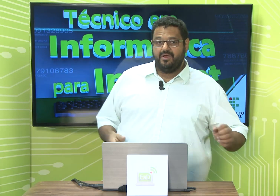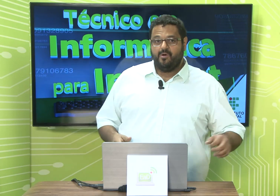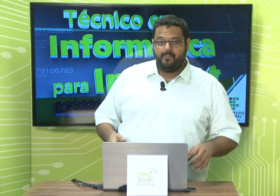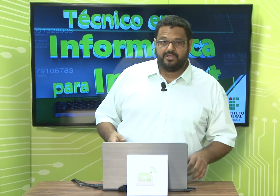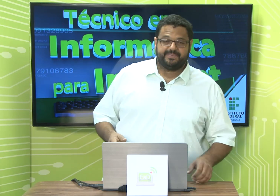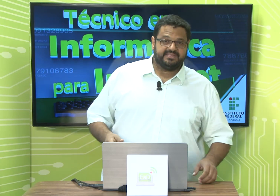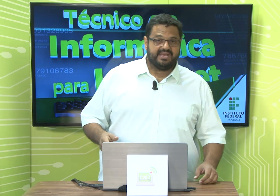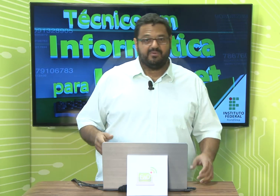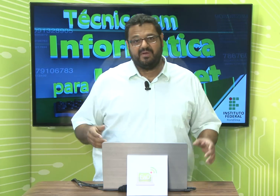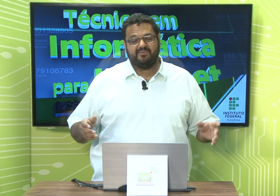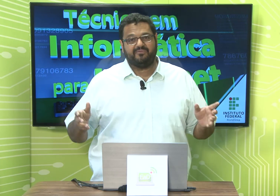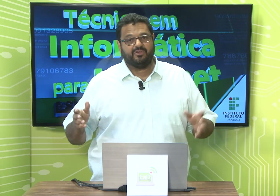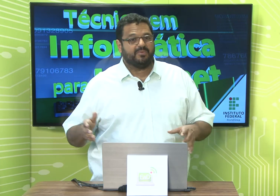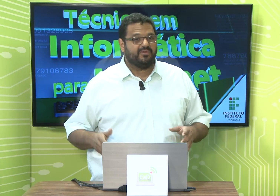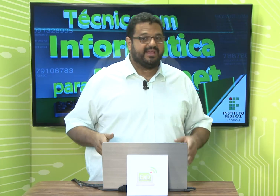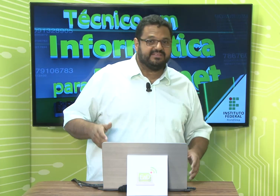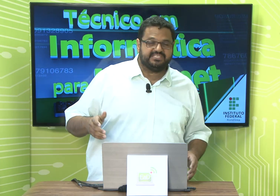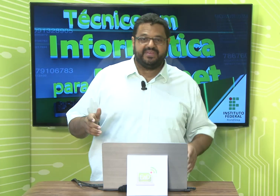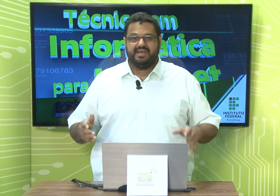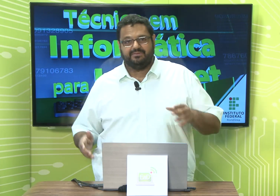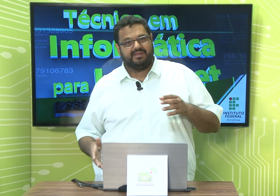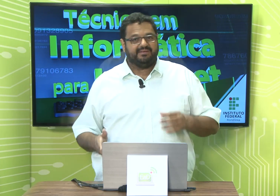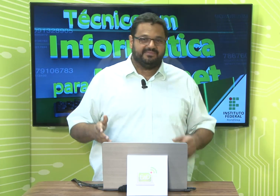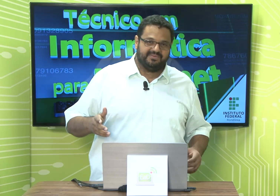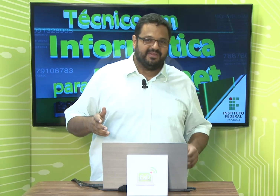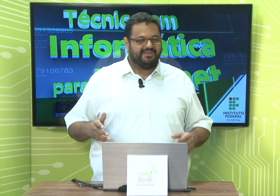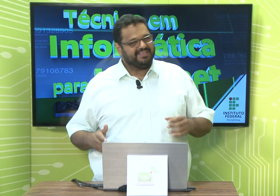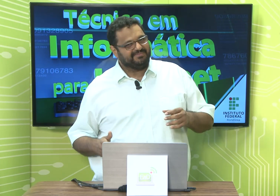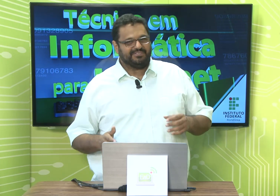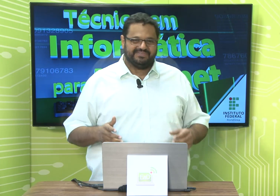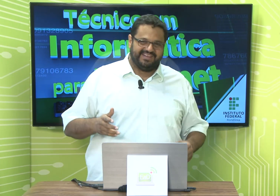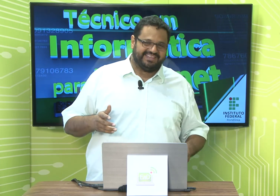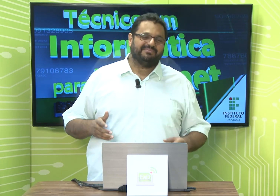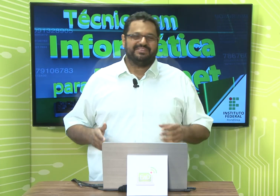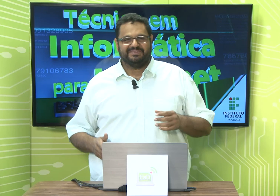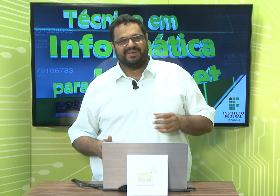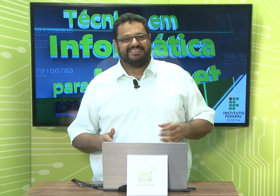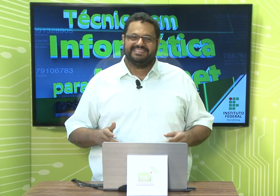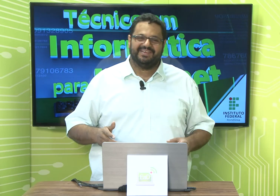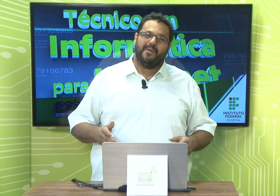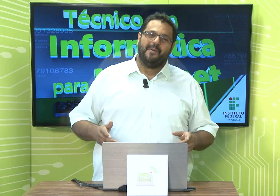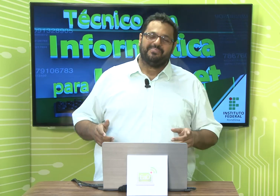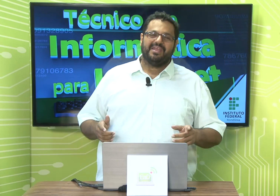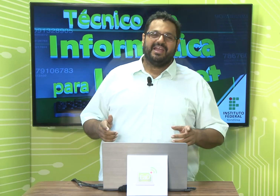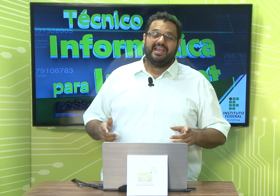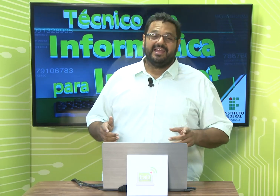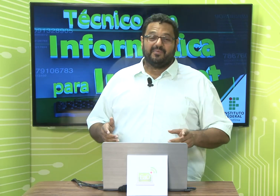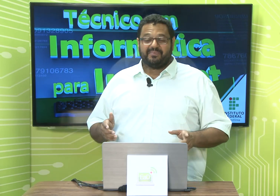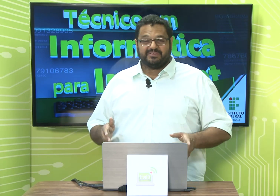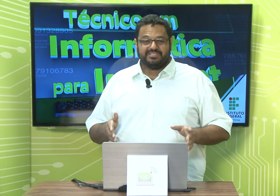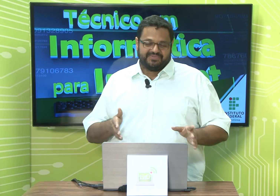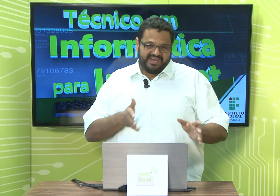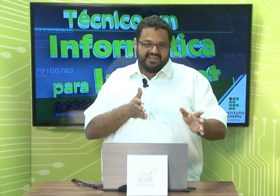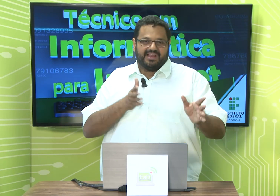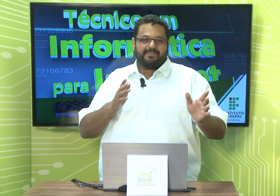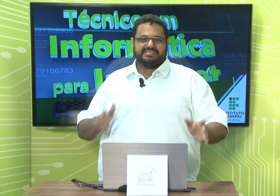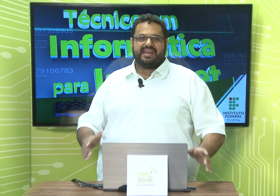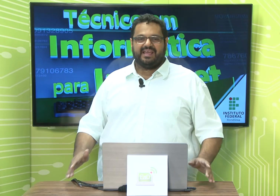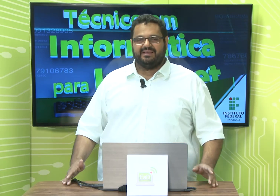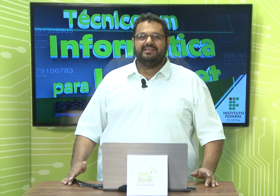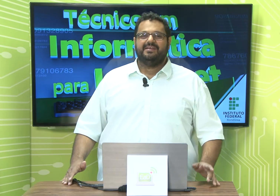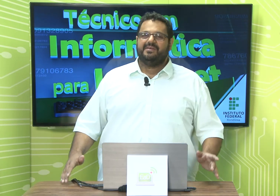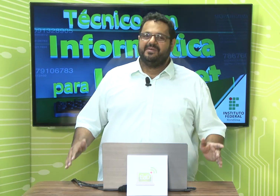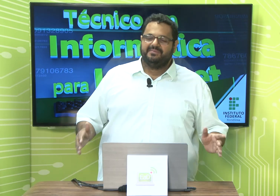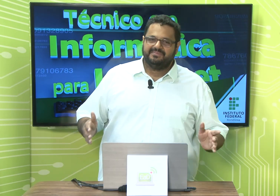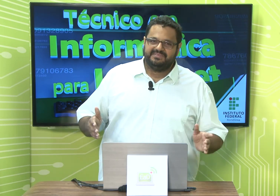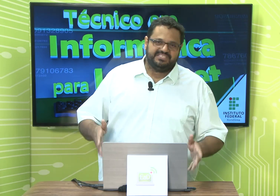parando, ou posso passar uma foto de uma mulher desfilando, né? Esse meu desfile está bonito demais. Uma pessoa desfilando lá na